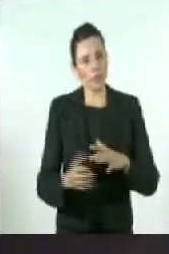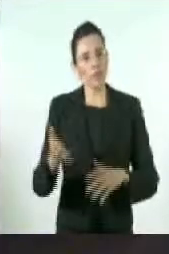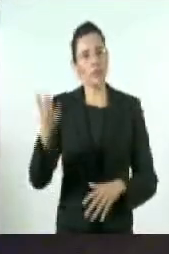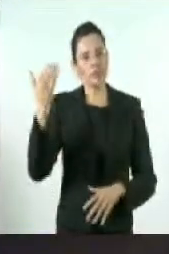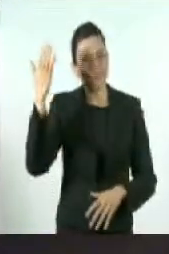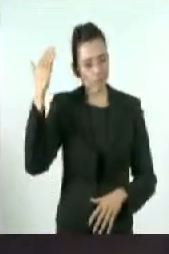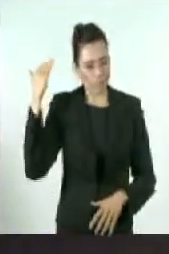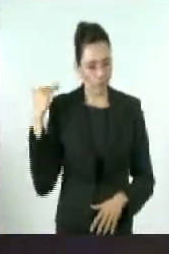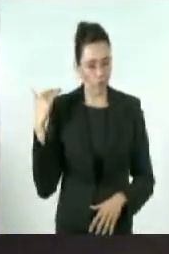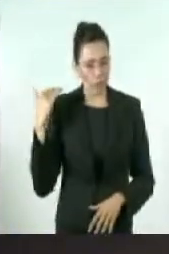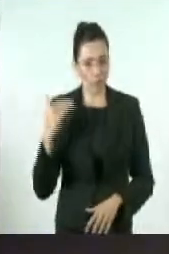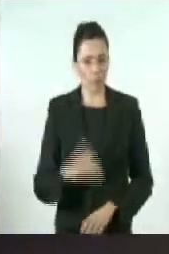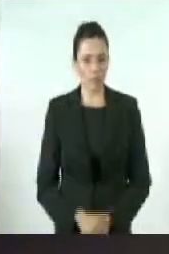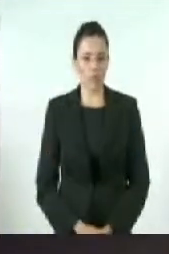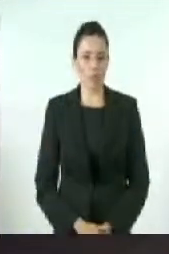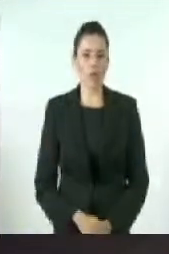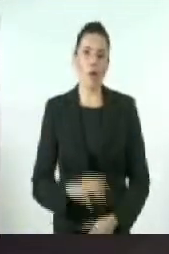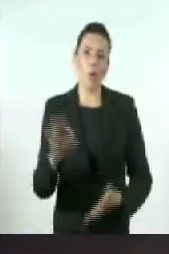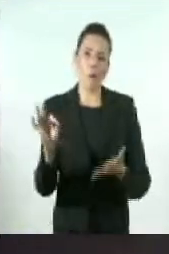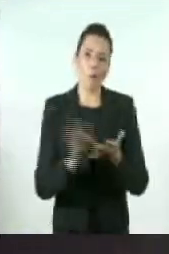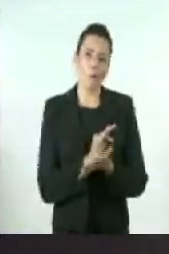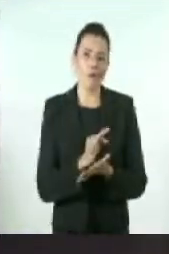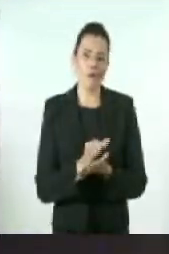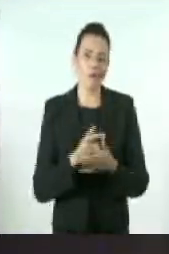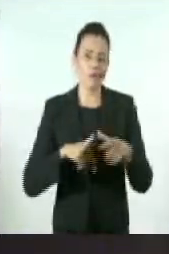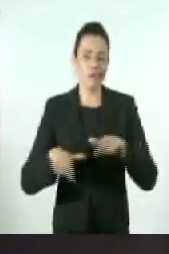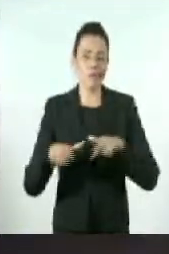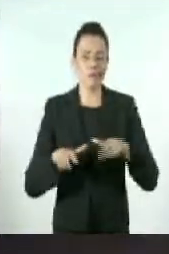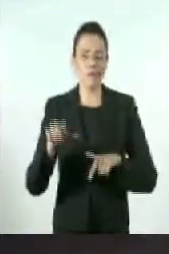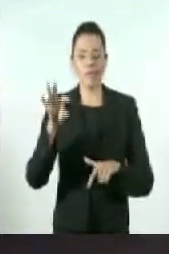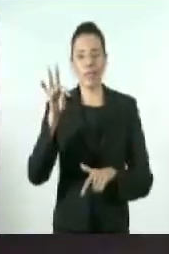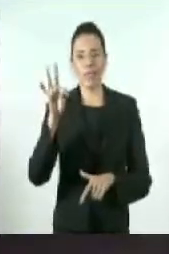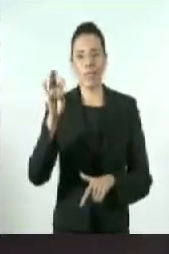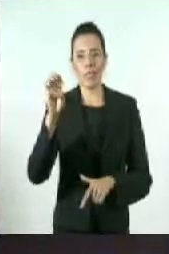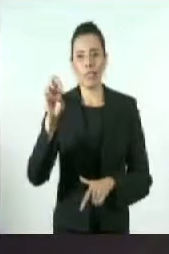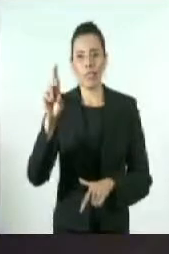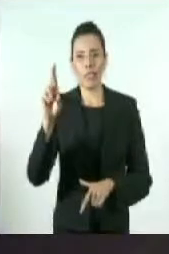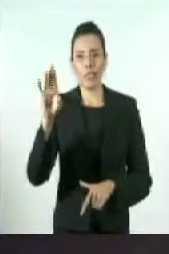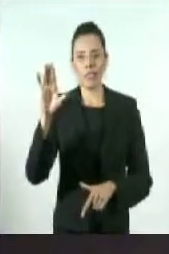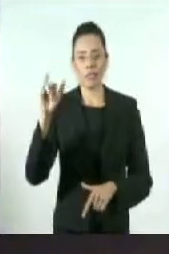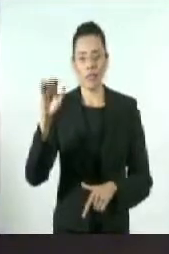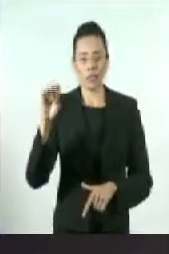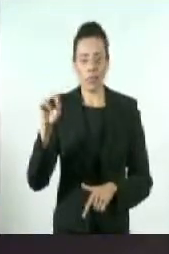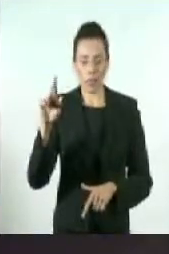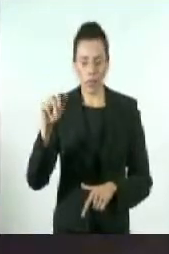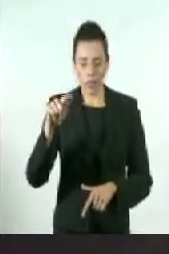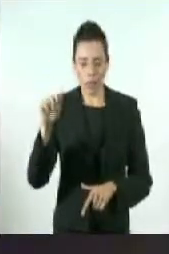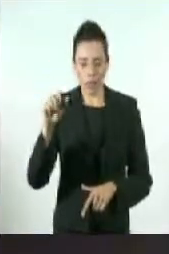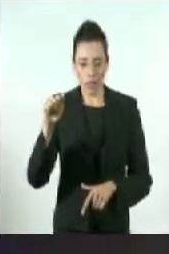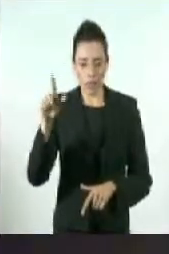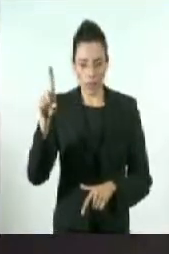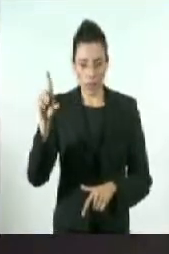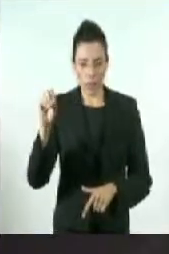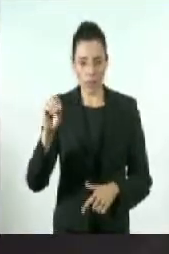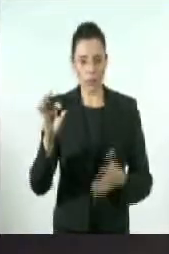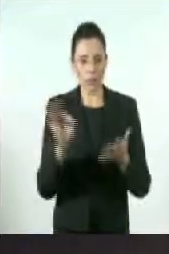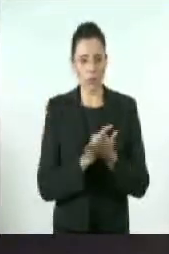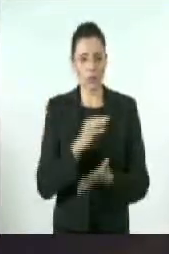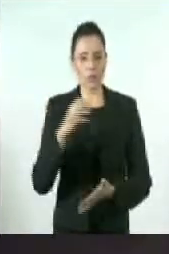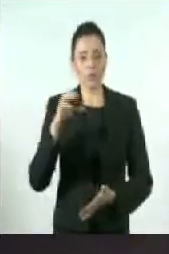a terceirização de empregados. Aí vem item 1.1. Contrato 02/2013, firmado com a empresa